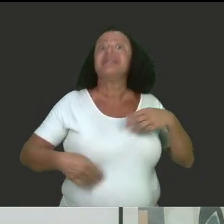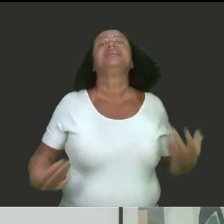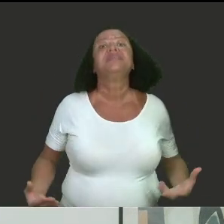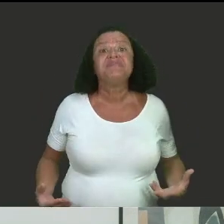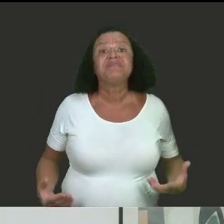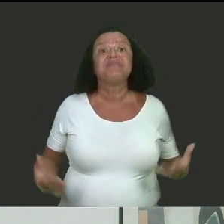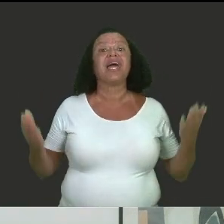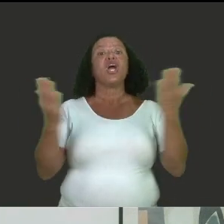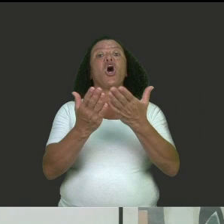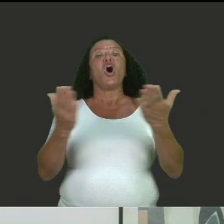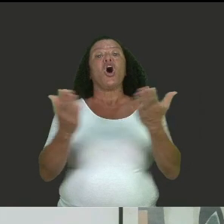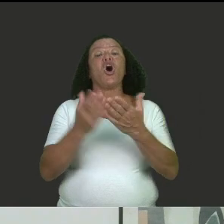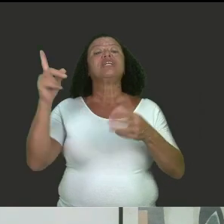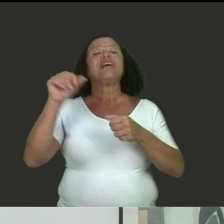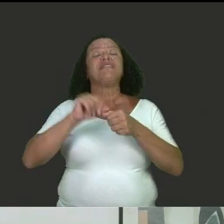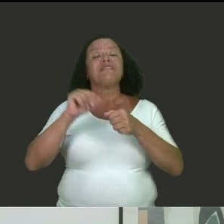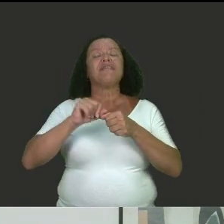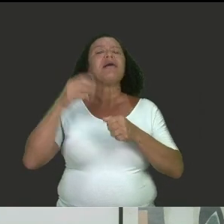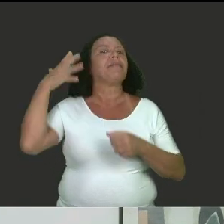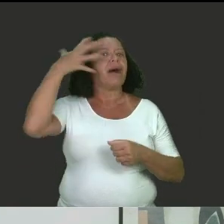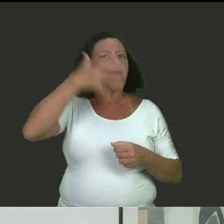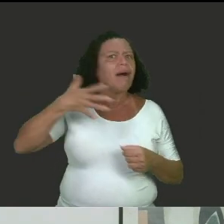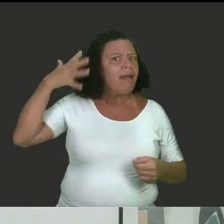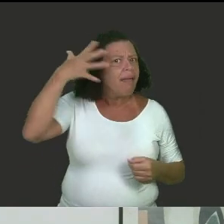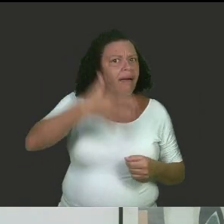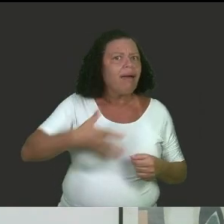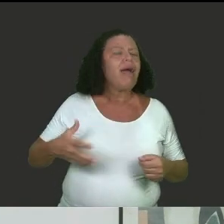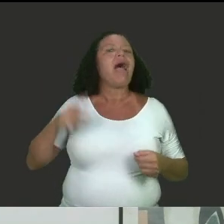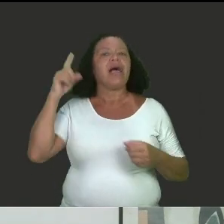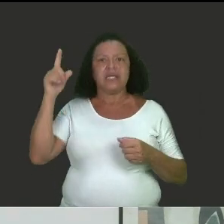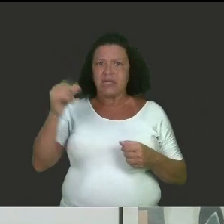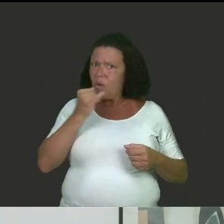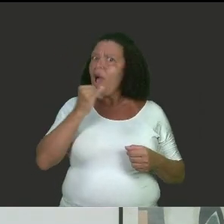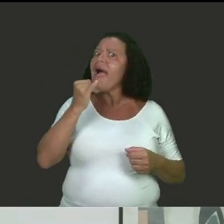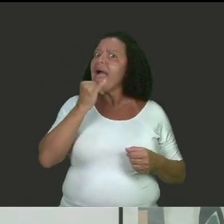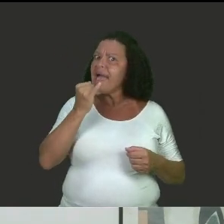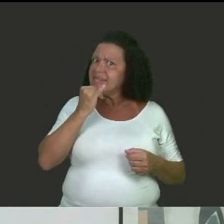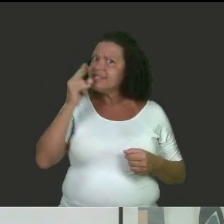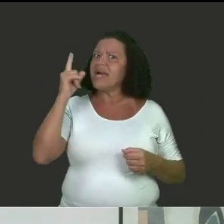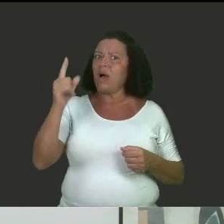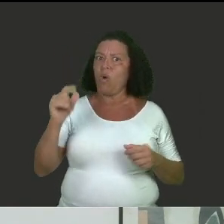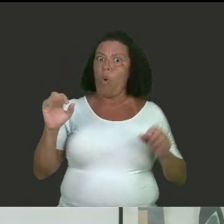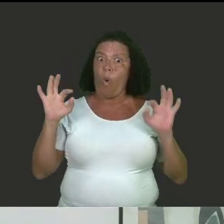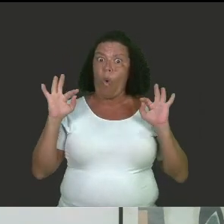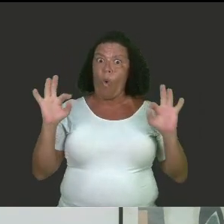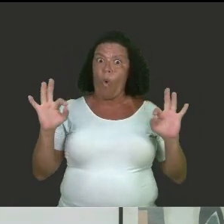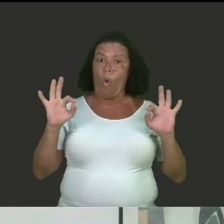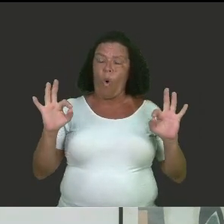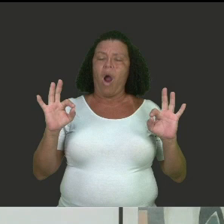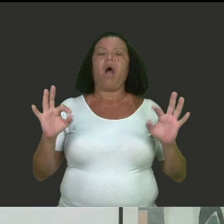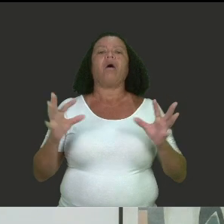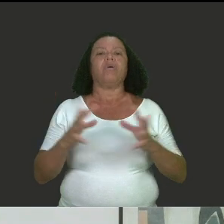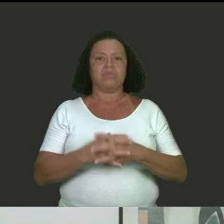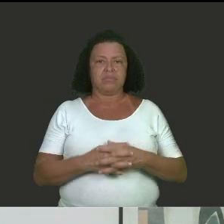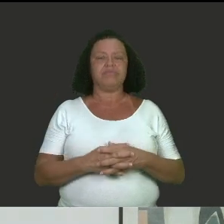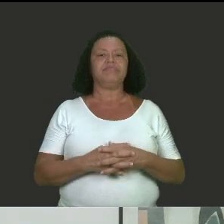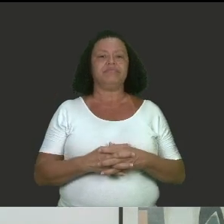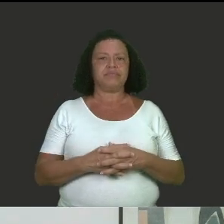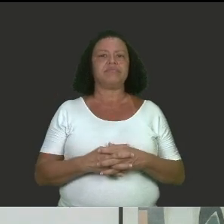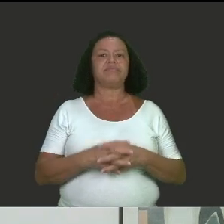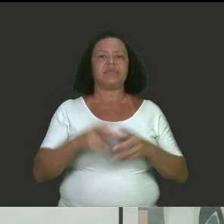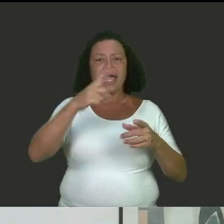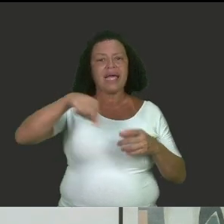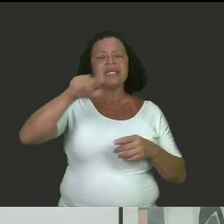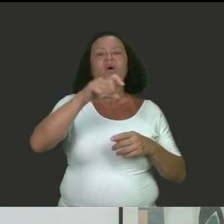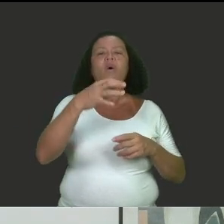dia ele faz palestras, ele é um grande exemplo. Isso daí realmente todo mundo